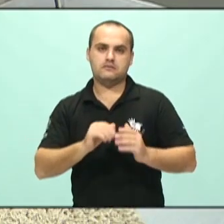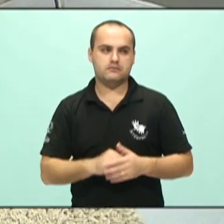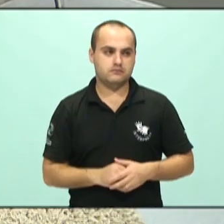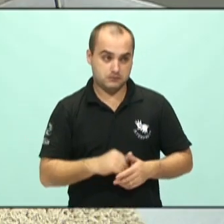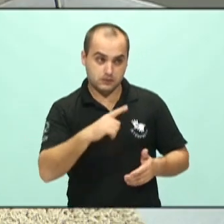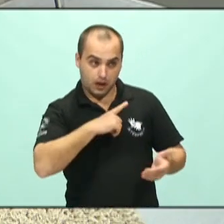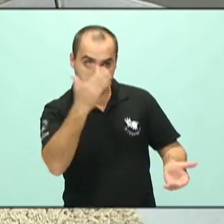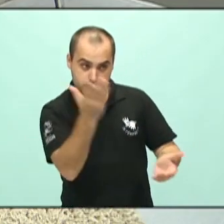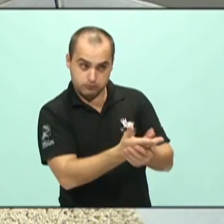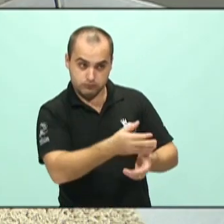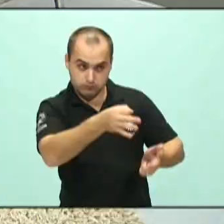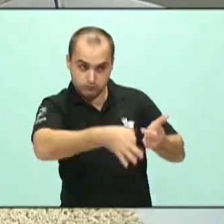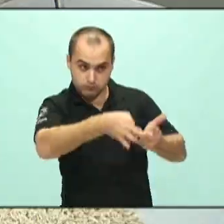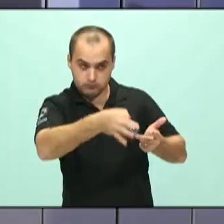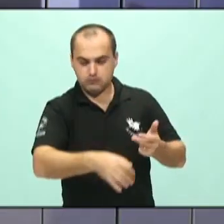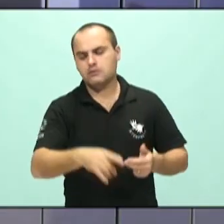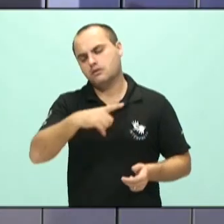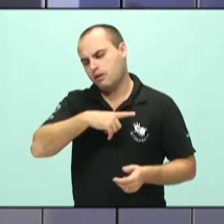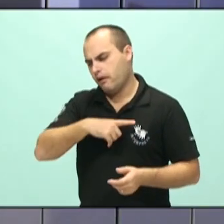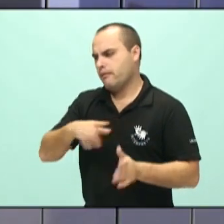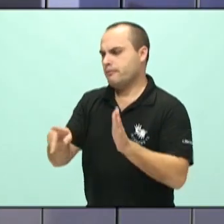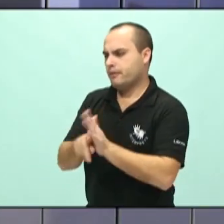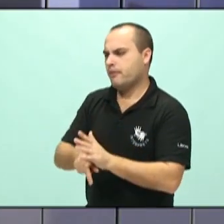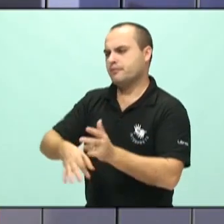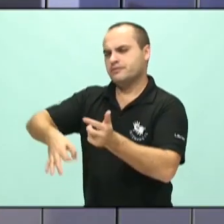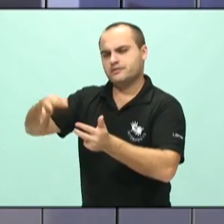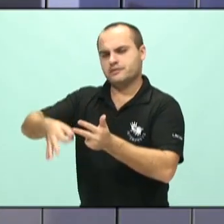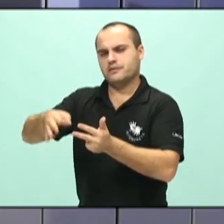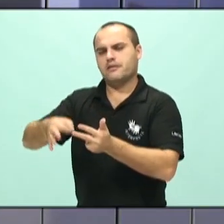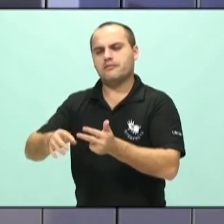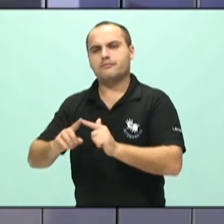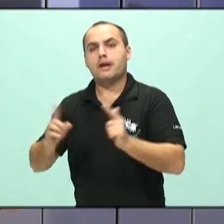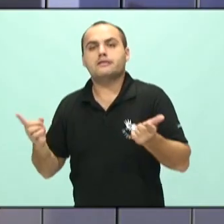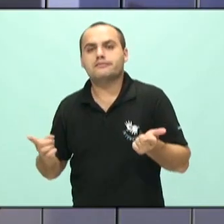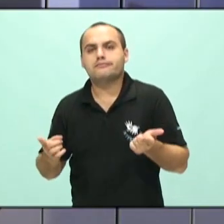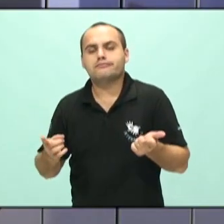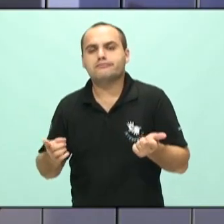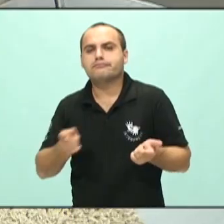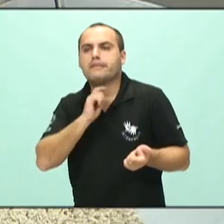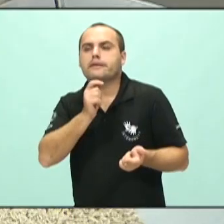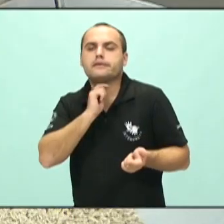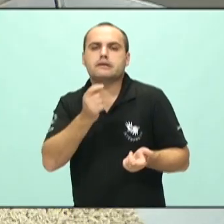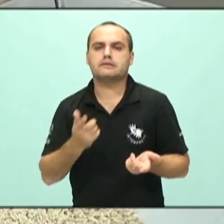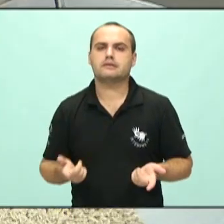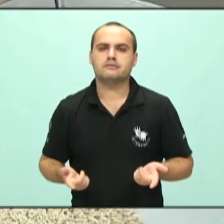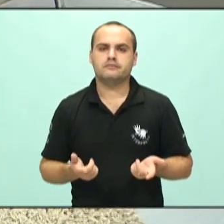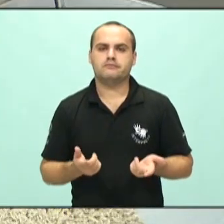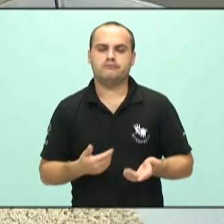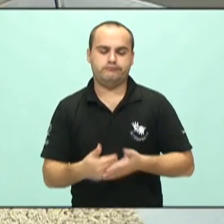relação a isso? Sim, tem adequações, questões judiciais, mas é isso aí, tu vê, adianta.